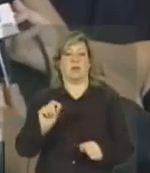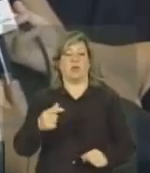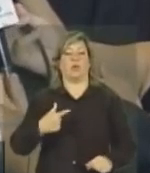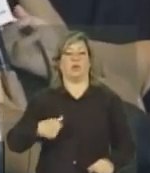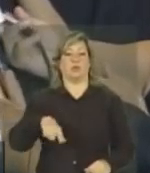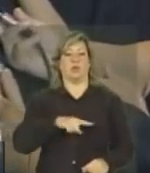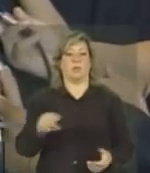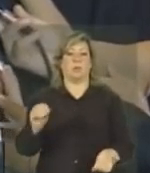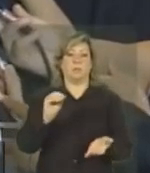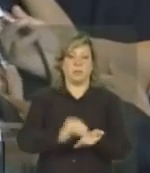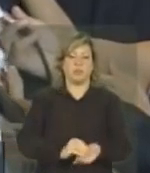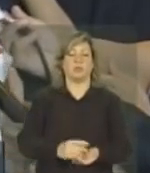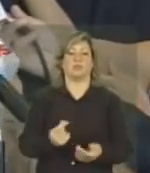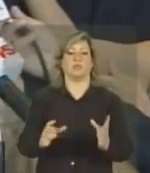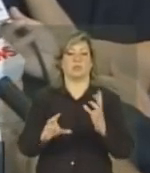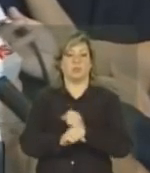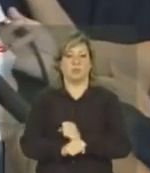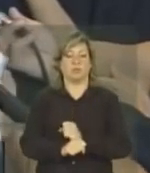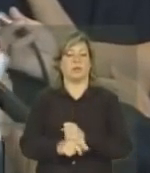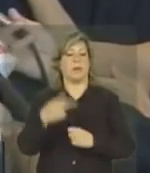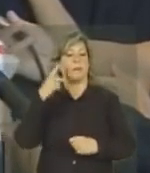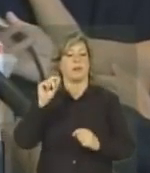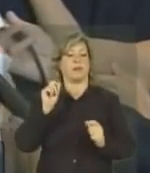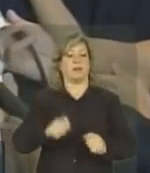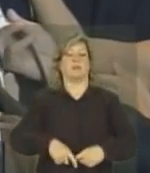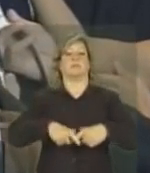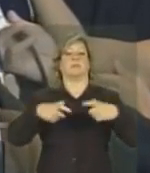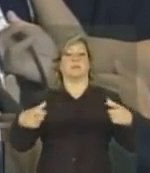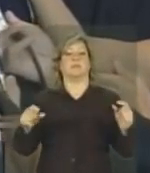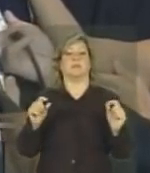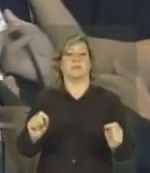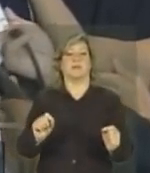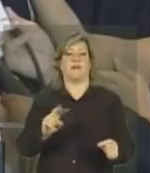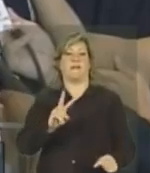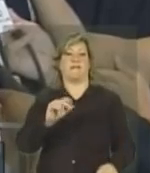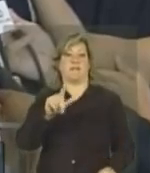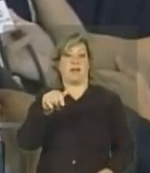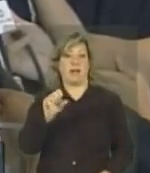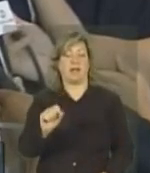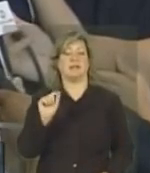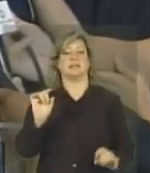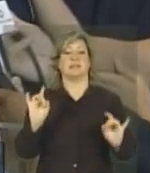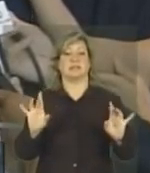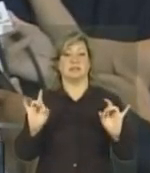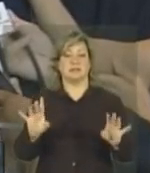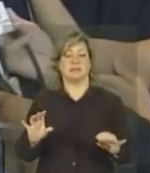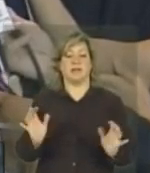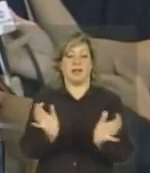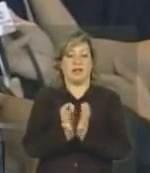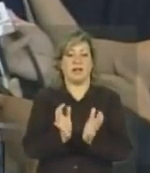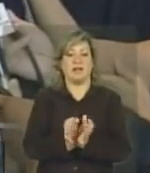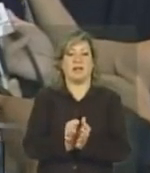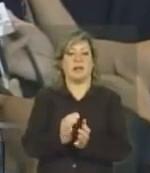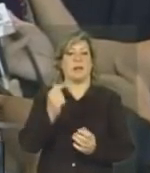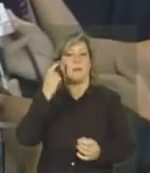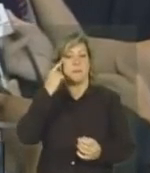colocando recursos para ampliar vagas de especialidade para psiquiatria.